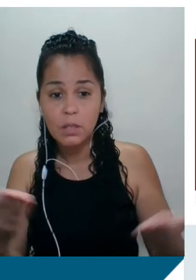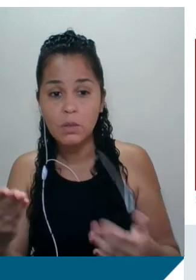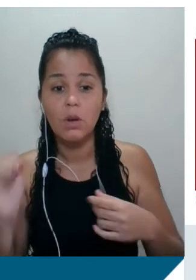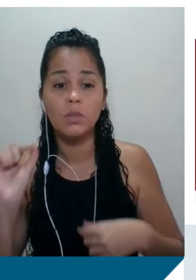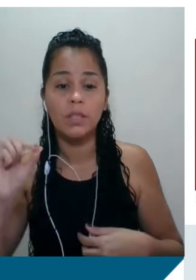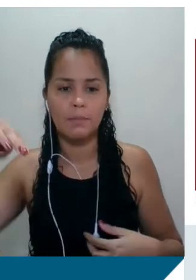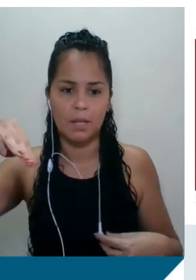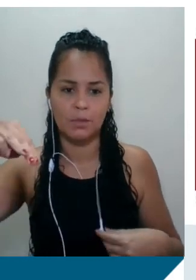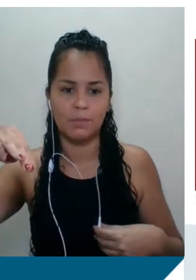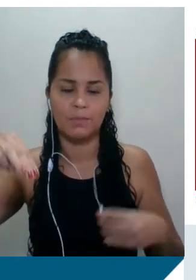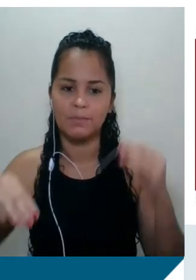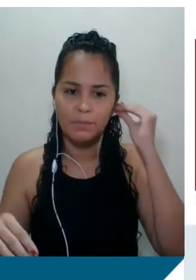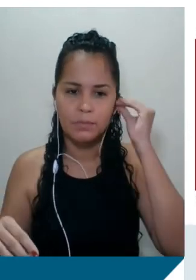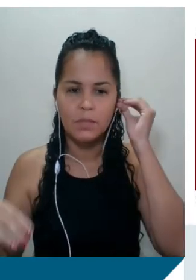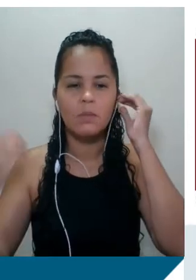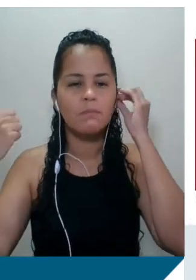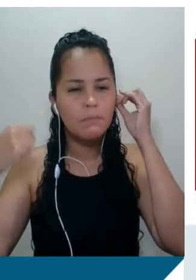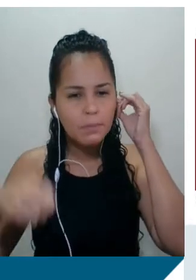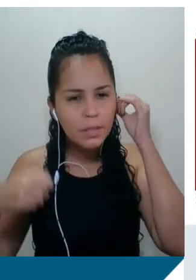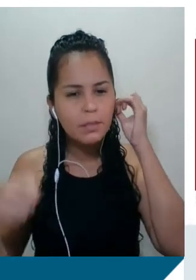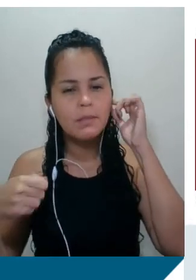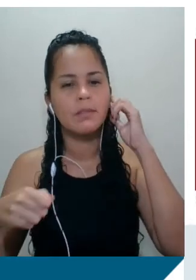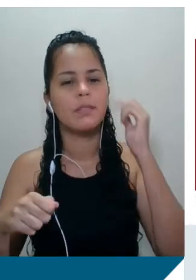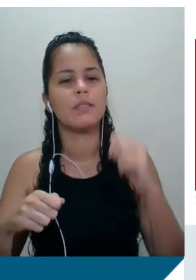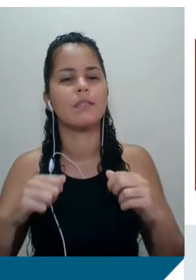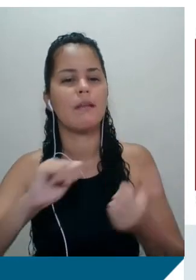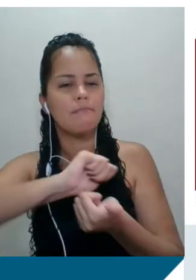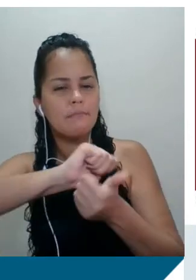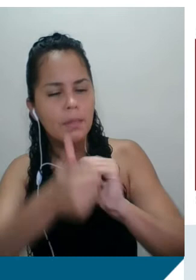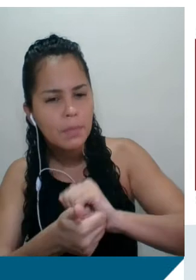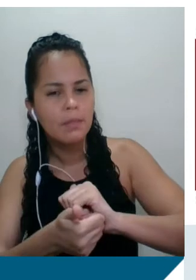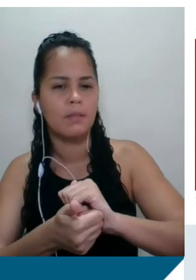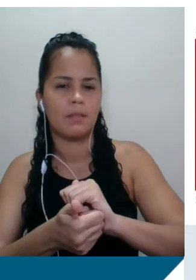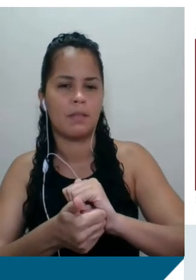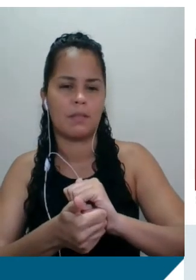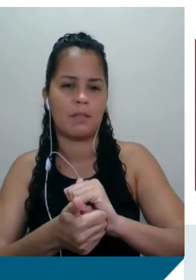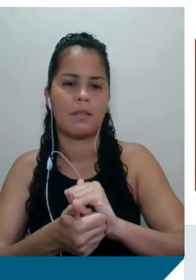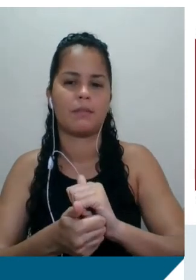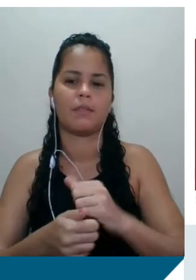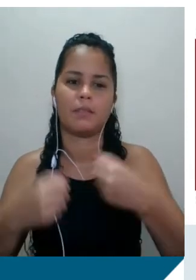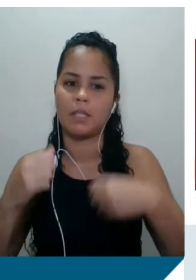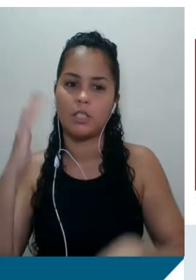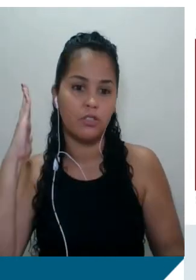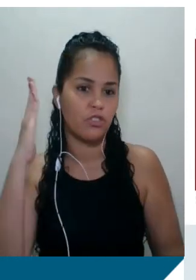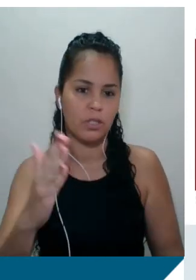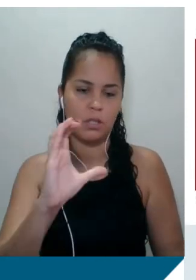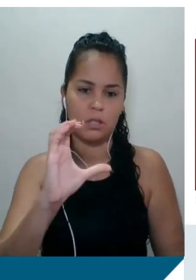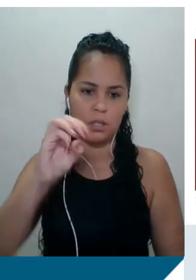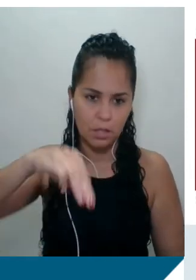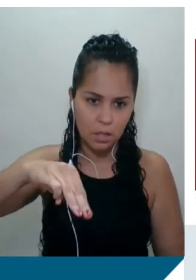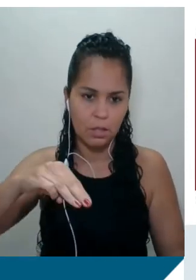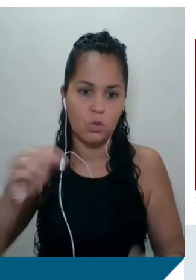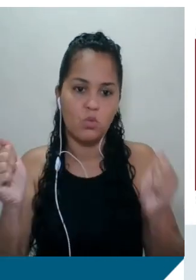agora tudo com metros. Então é necessário que a gente faça uma adaptação dessa unidade. A gente não pode usar direto centímetro